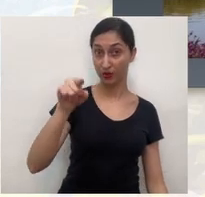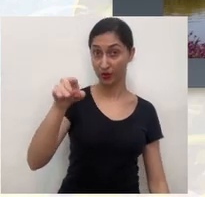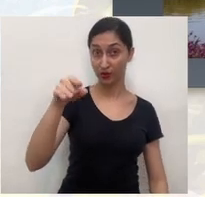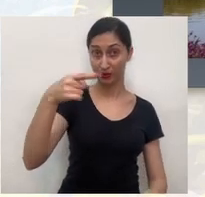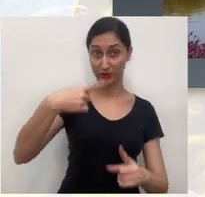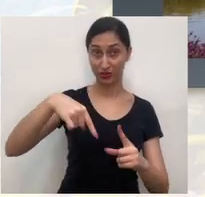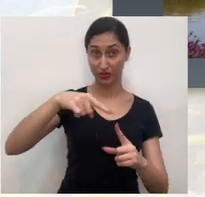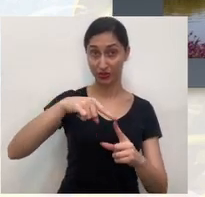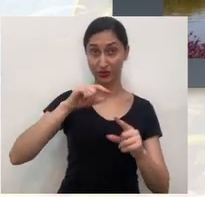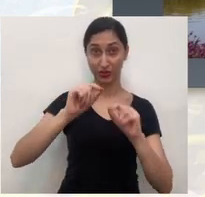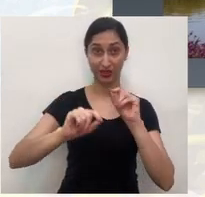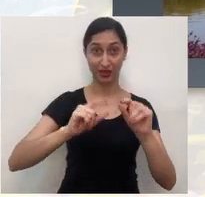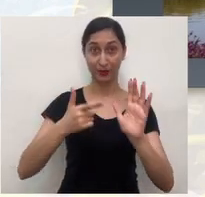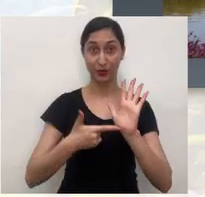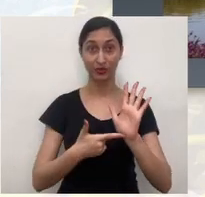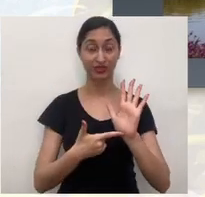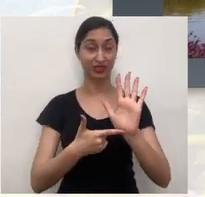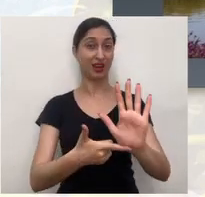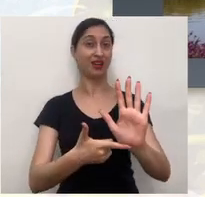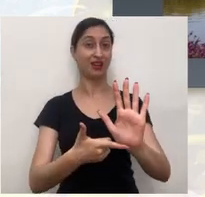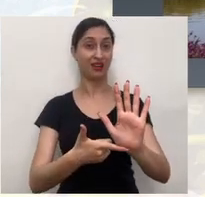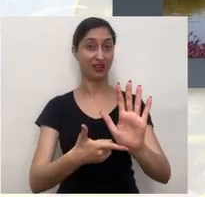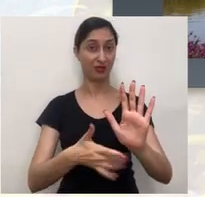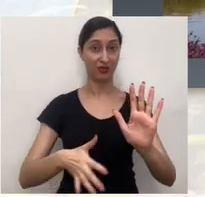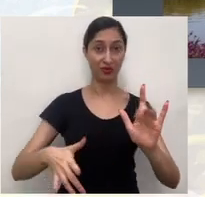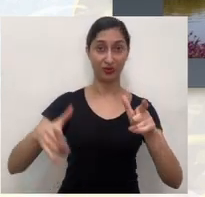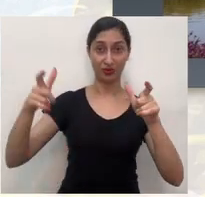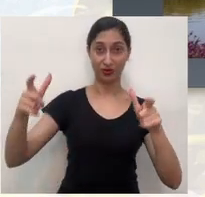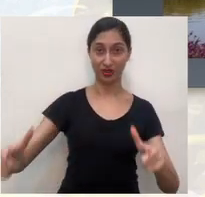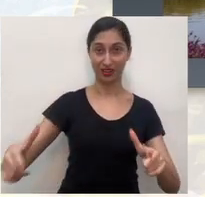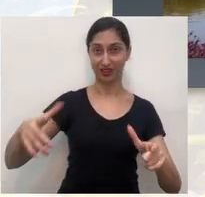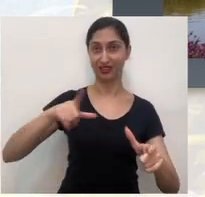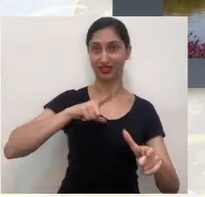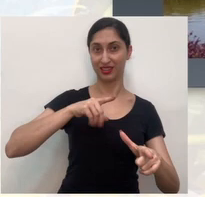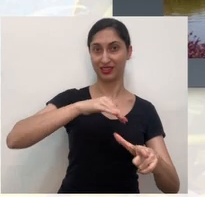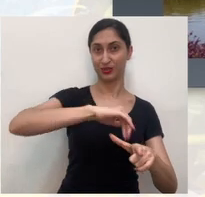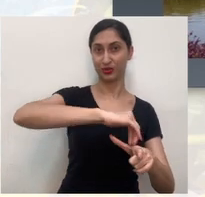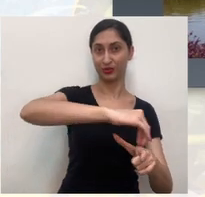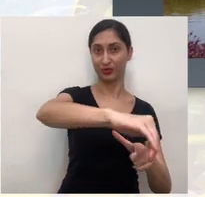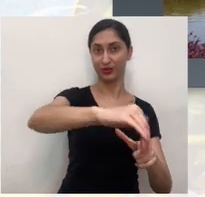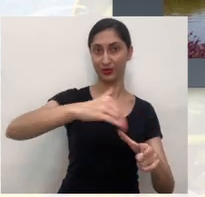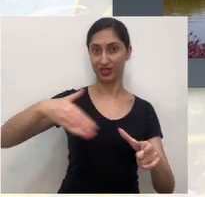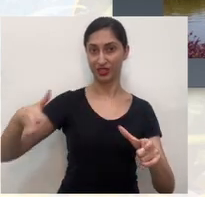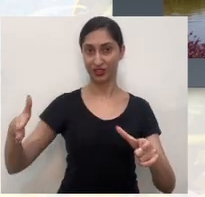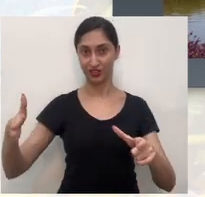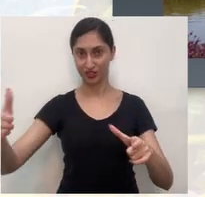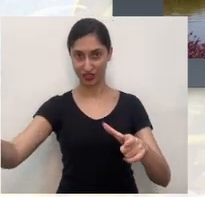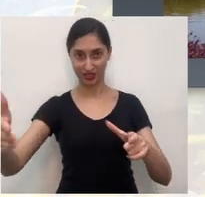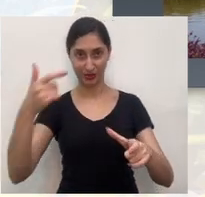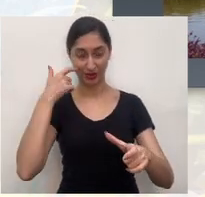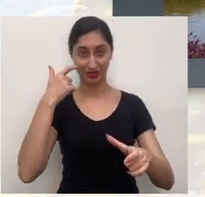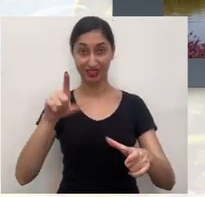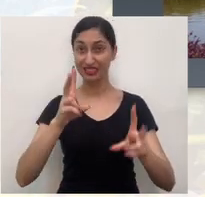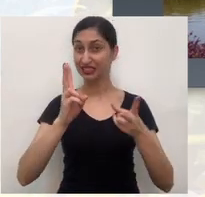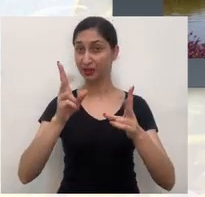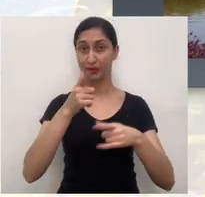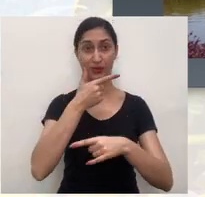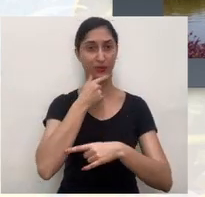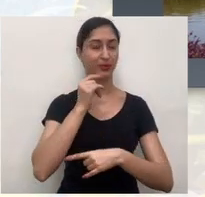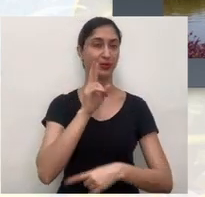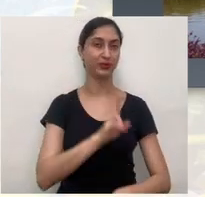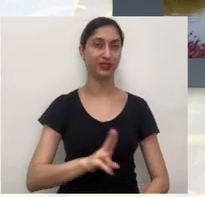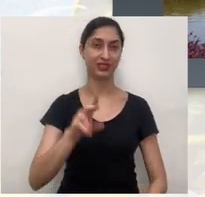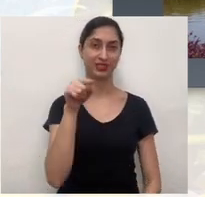a forma do canteiro que está na periferia, no limite, onde acaba o piso. Ele usava isso o tempo todo. Olha